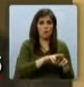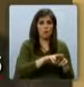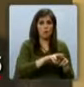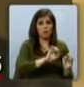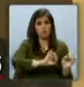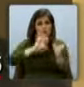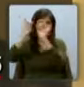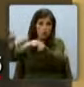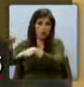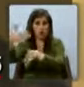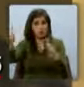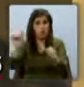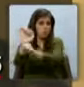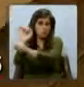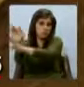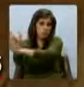campos de concentração.